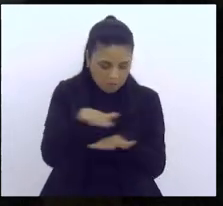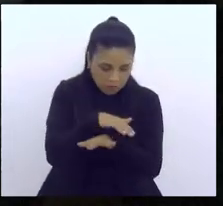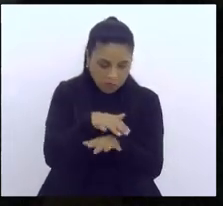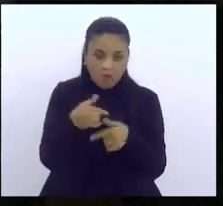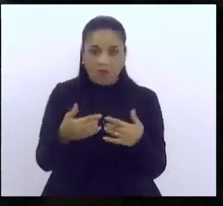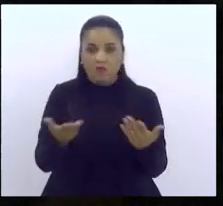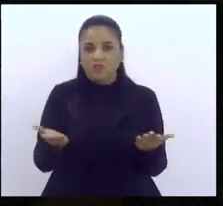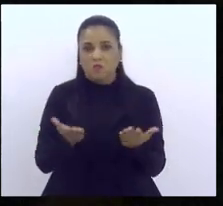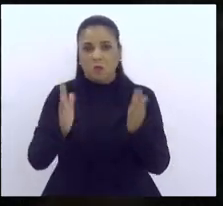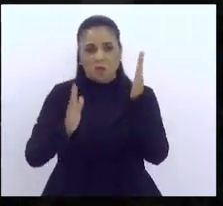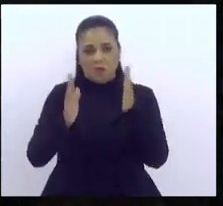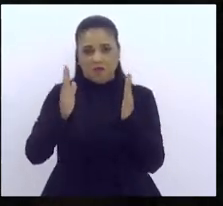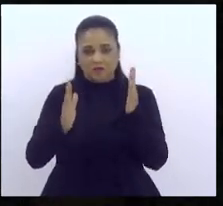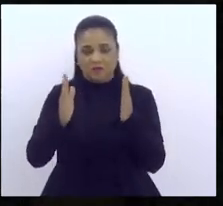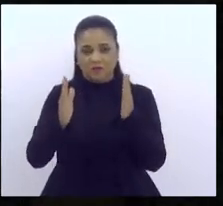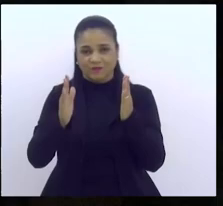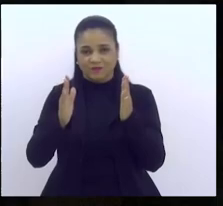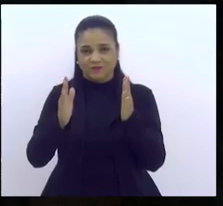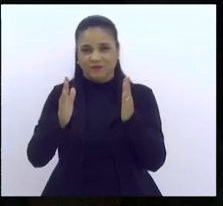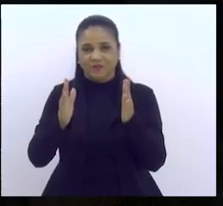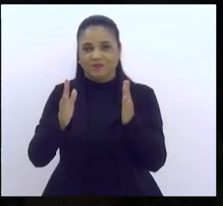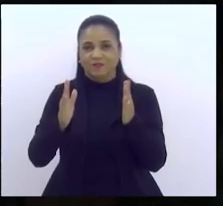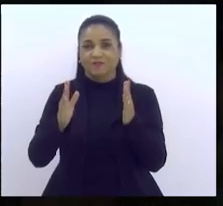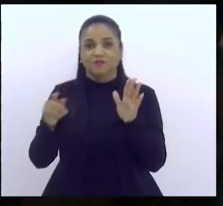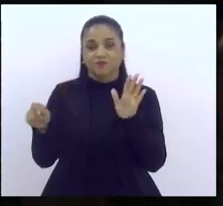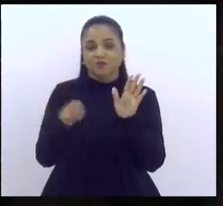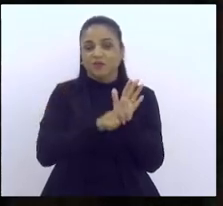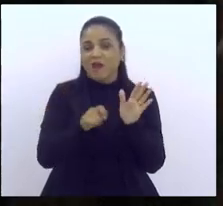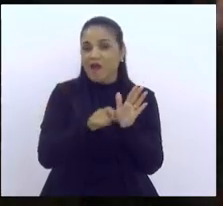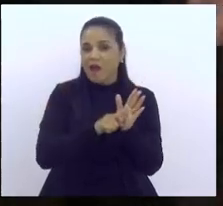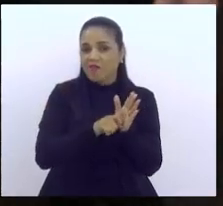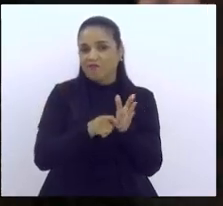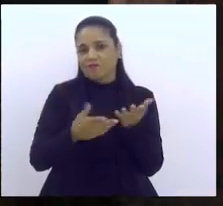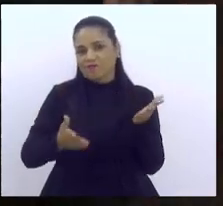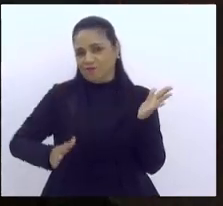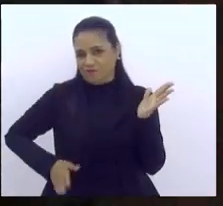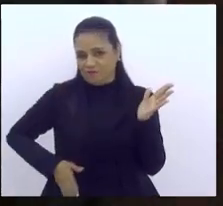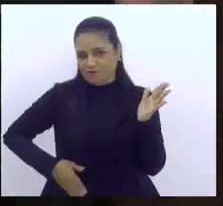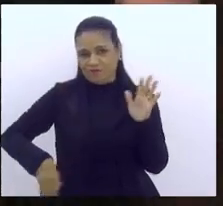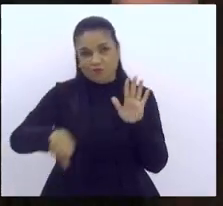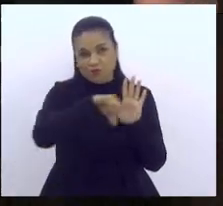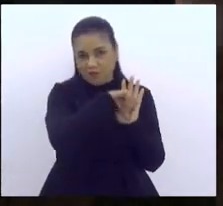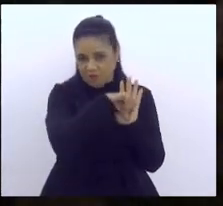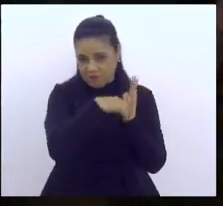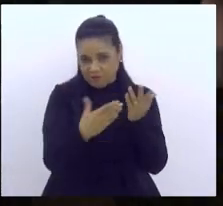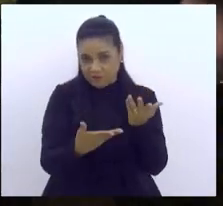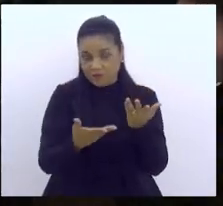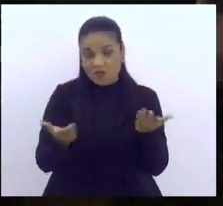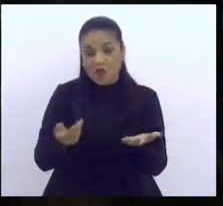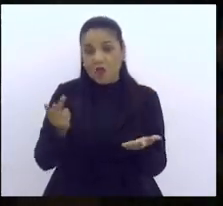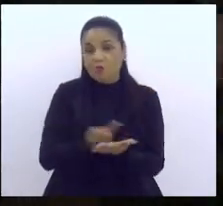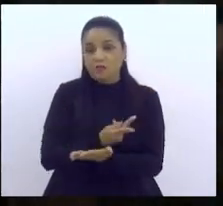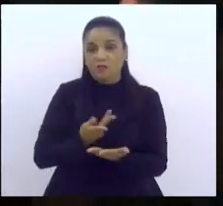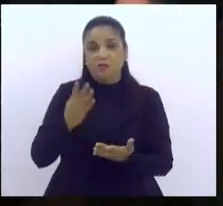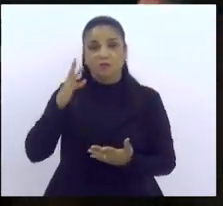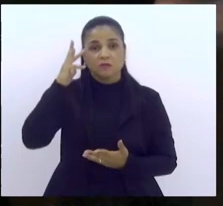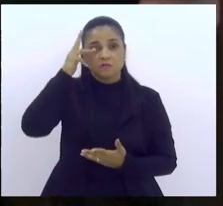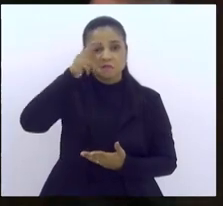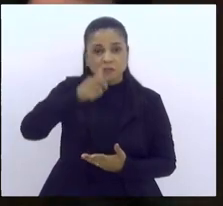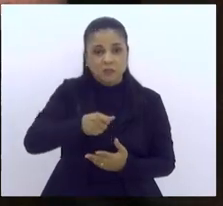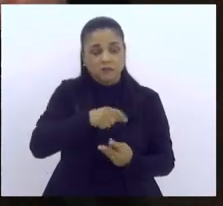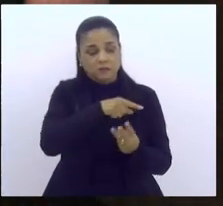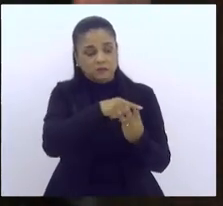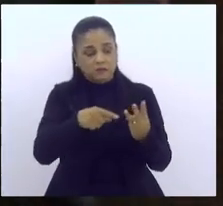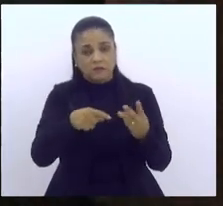vivenciando hoje. Nós não podemos ficar refém do narcotráfico, nós não podemos ficar refém do que aconteceu essa noite passada com os médicos